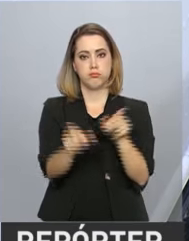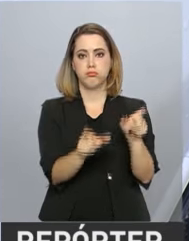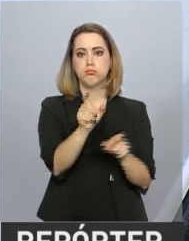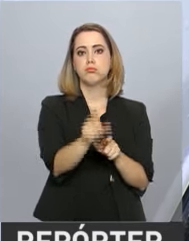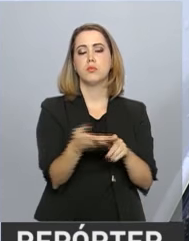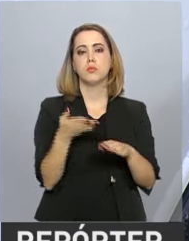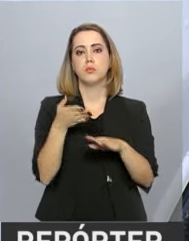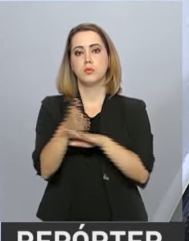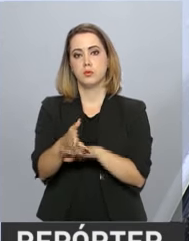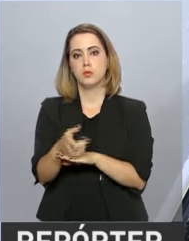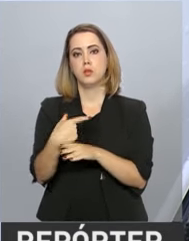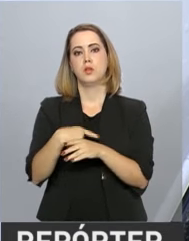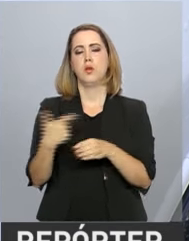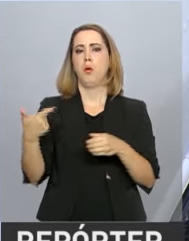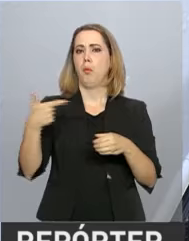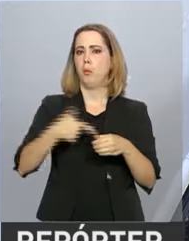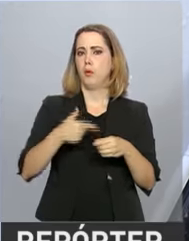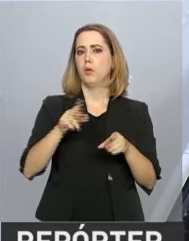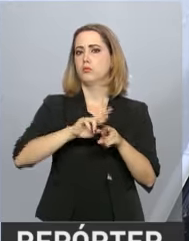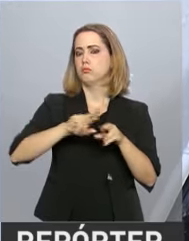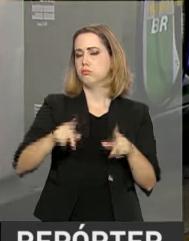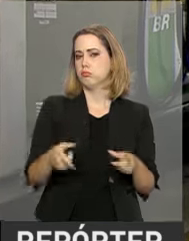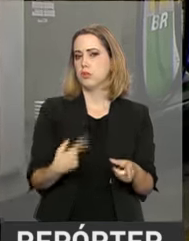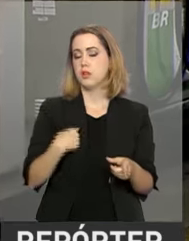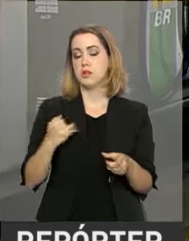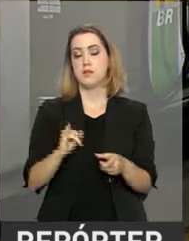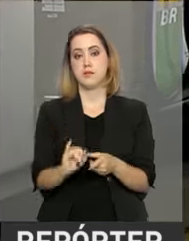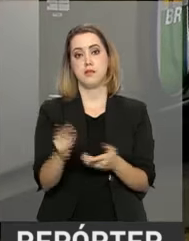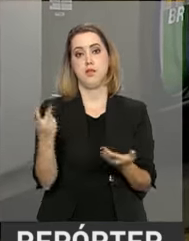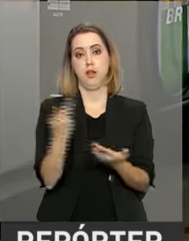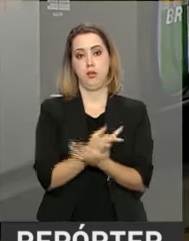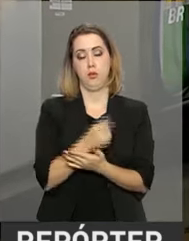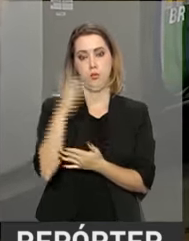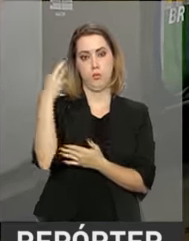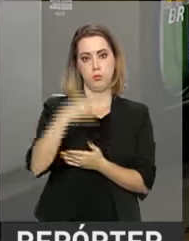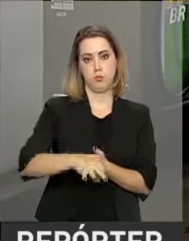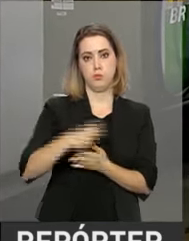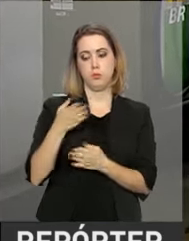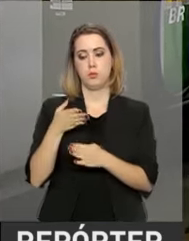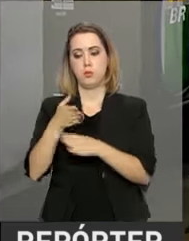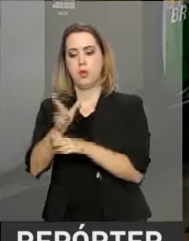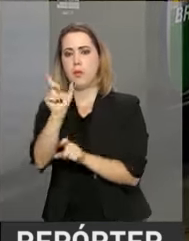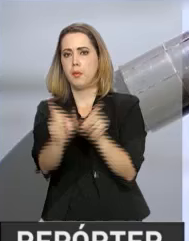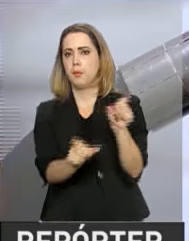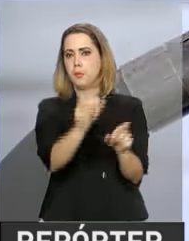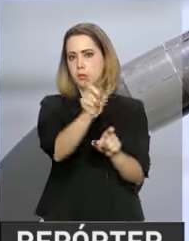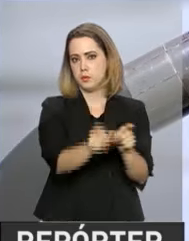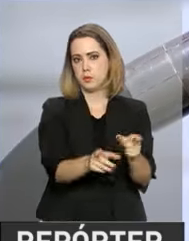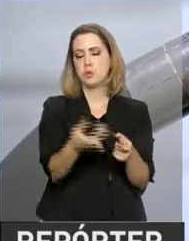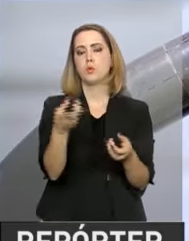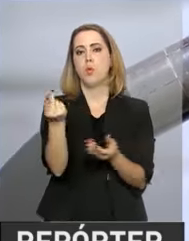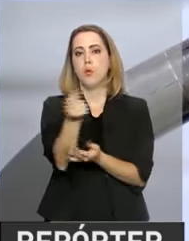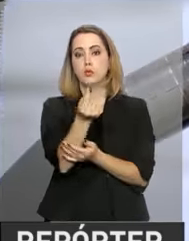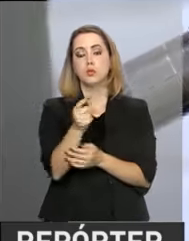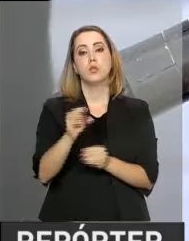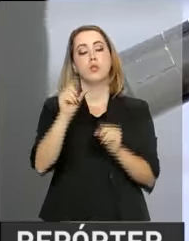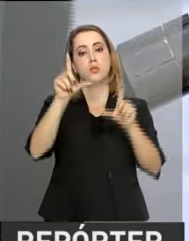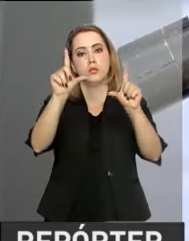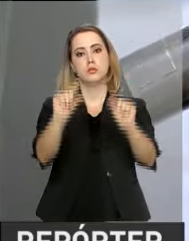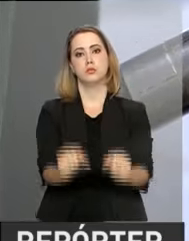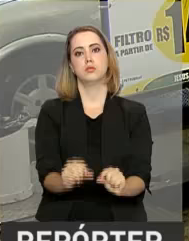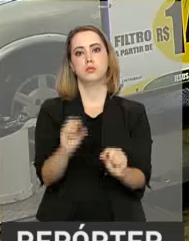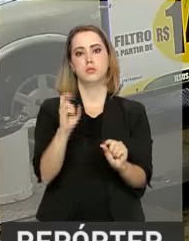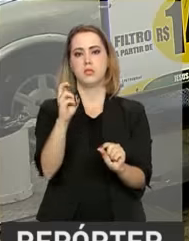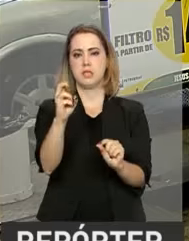distribuidoras e Postos se o ajuste feito for integralmente repassado os preços do diesel e da gasolina podem cair